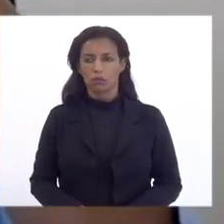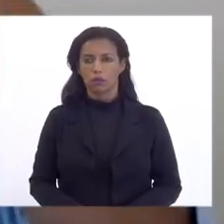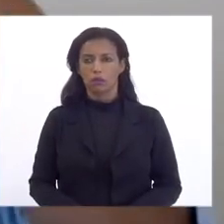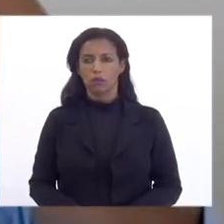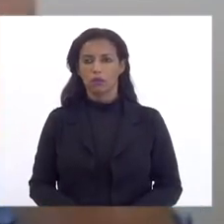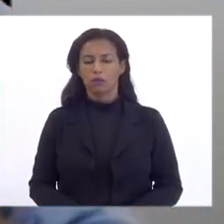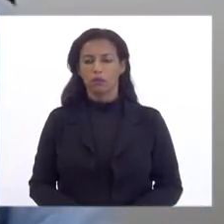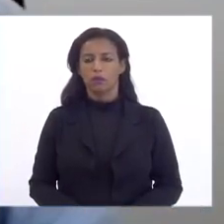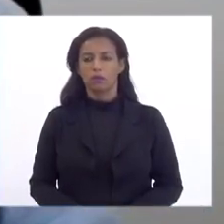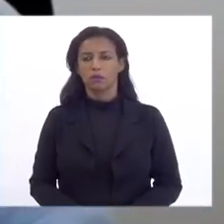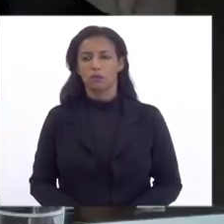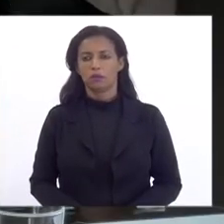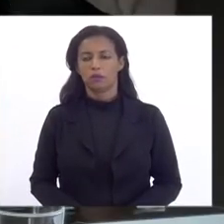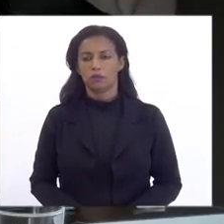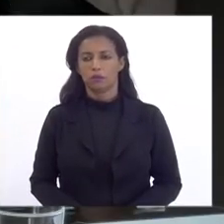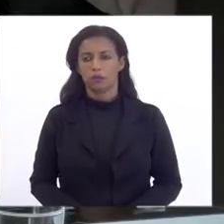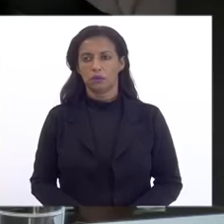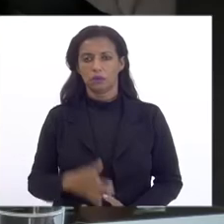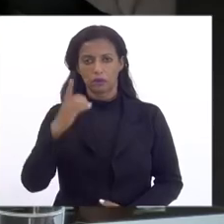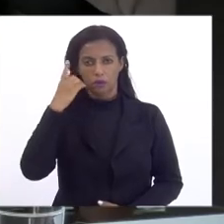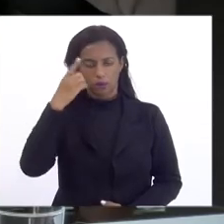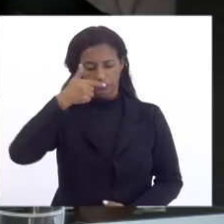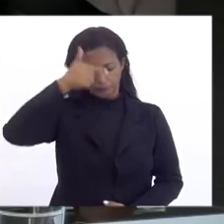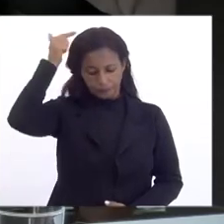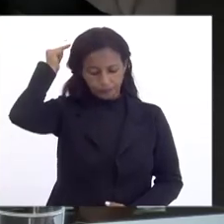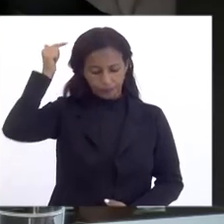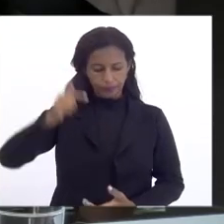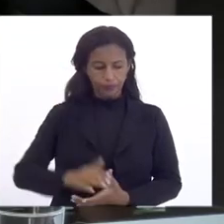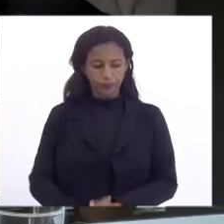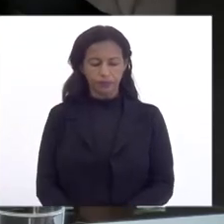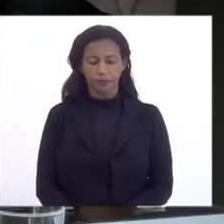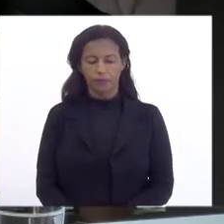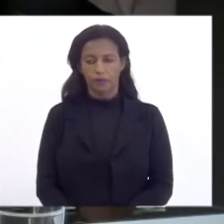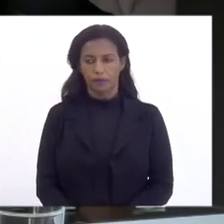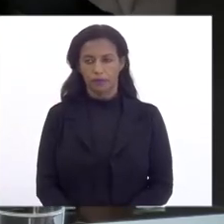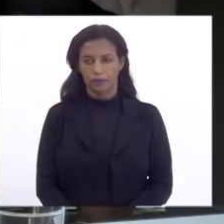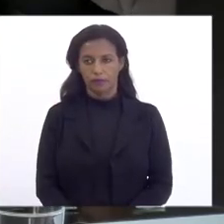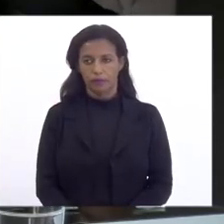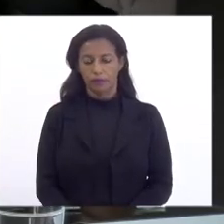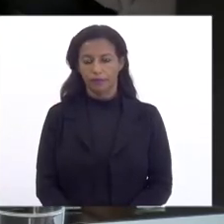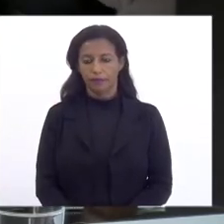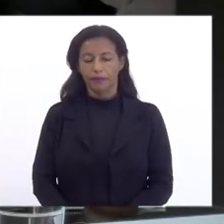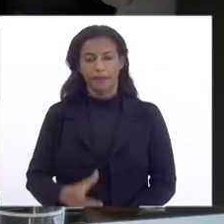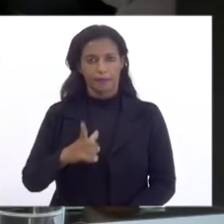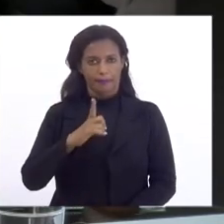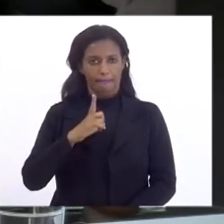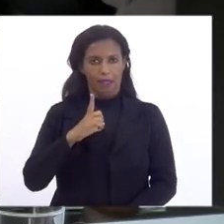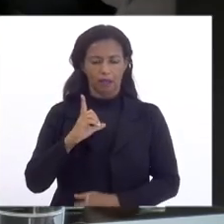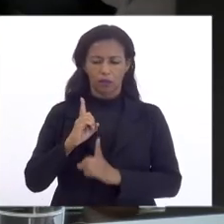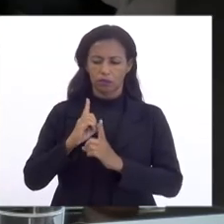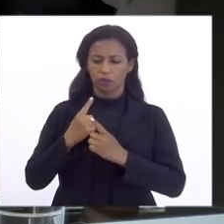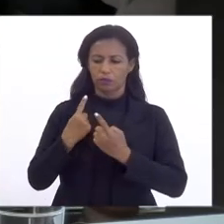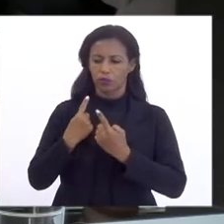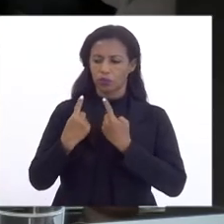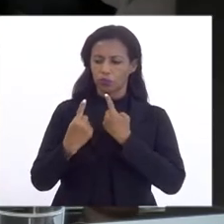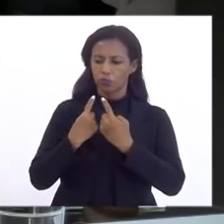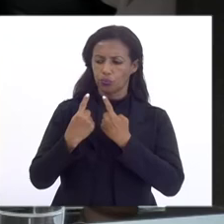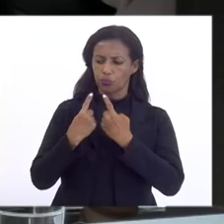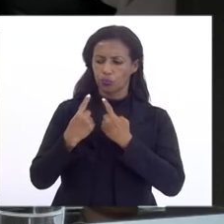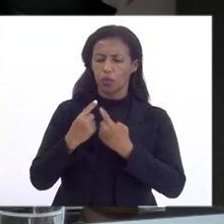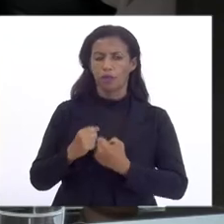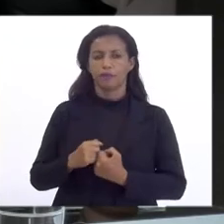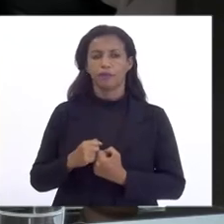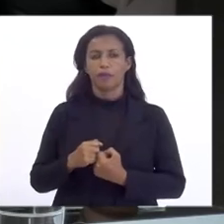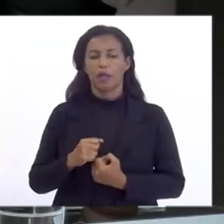presidente. Deputado Luiz Paulo. Eu tenho debatido o tema